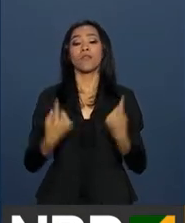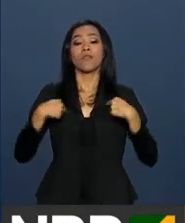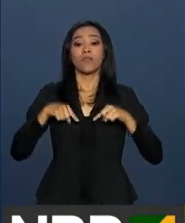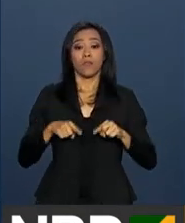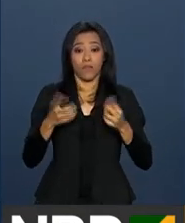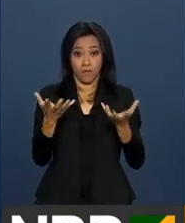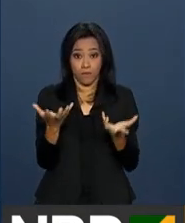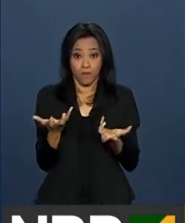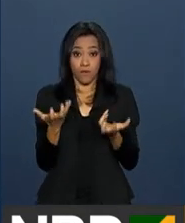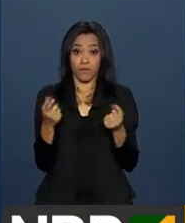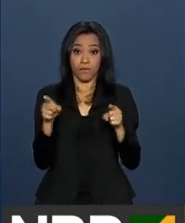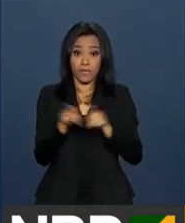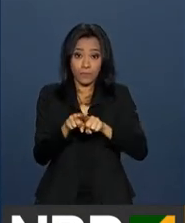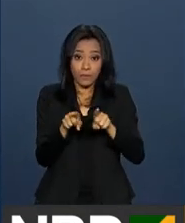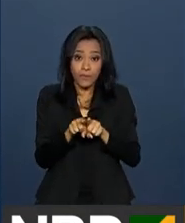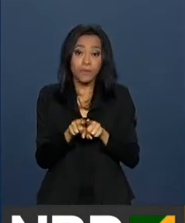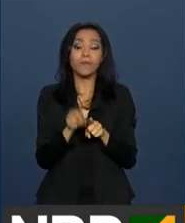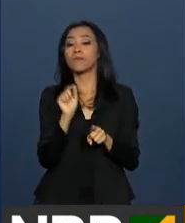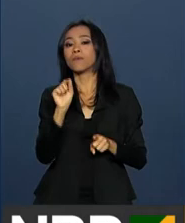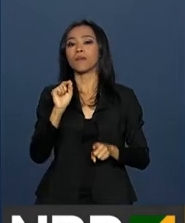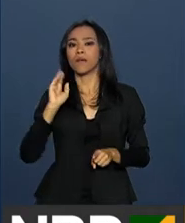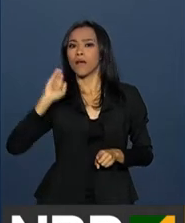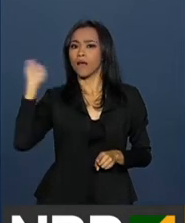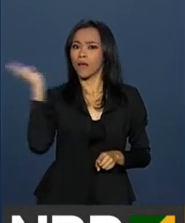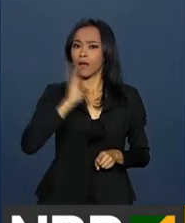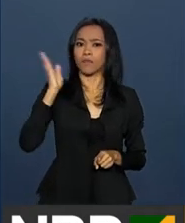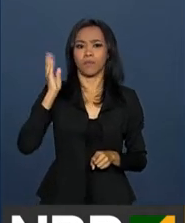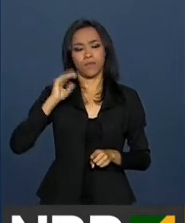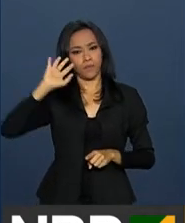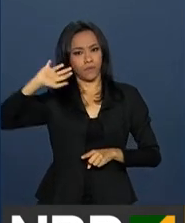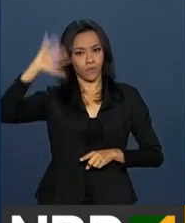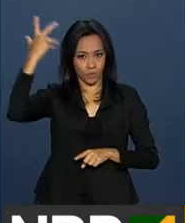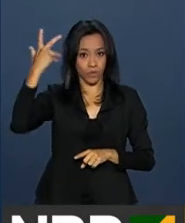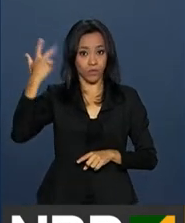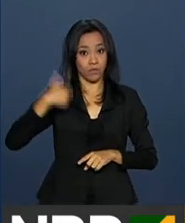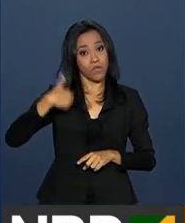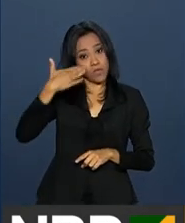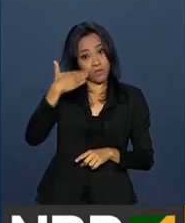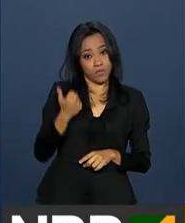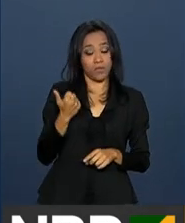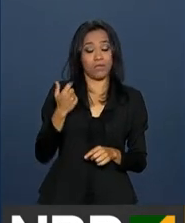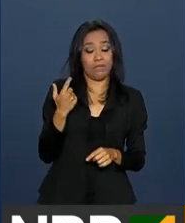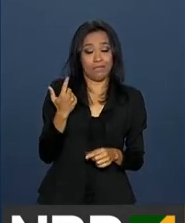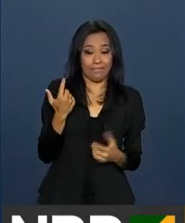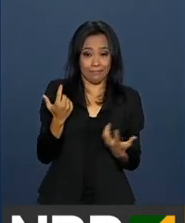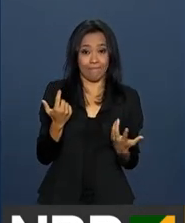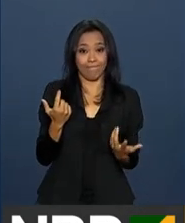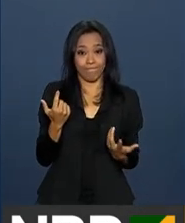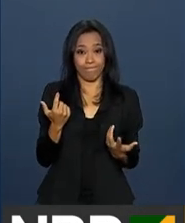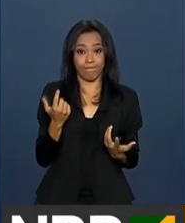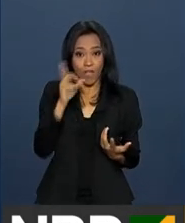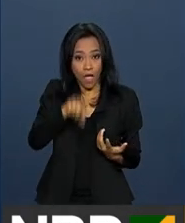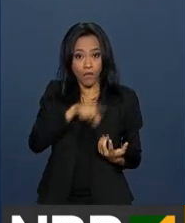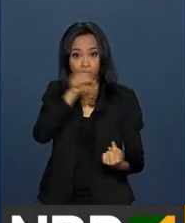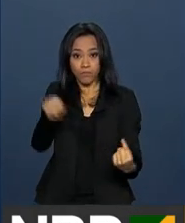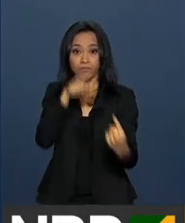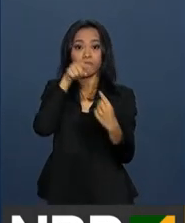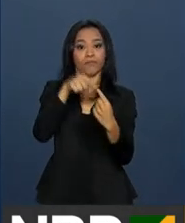Como quero também dar uma rápida solução, eu sei que é uma postulação da Marcha